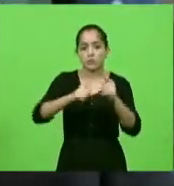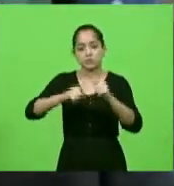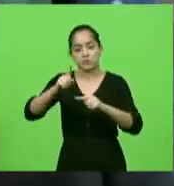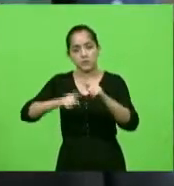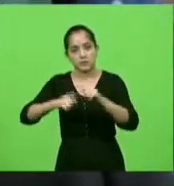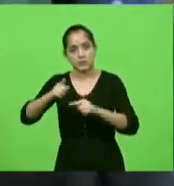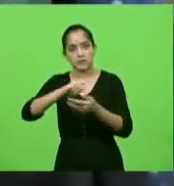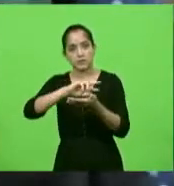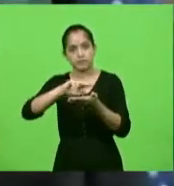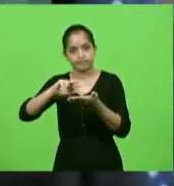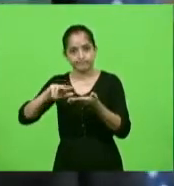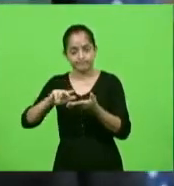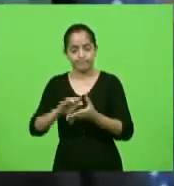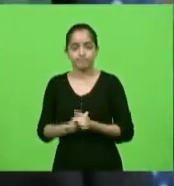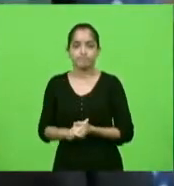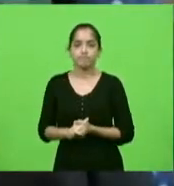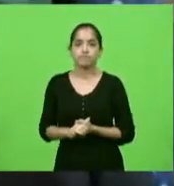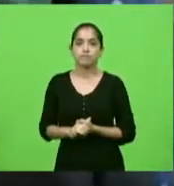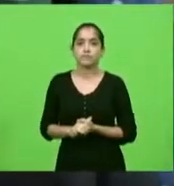equipamentos.